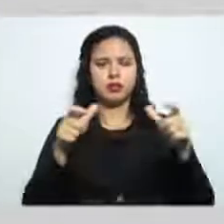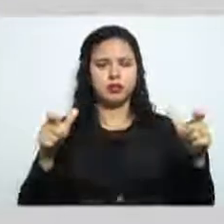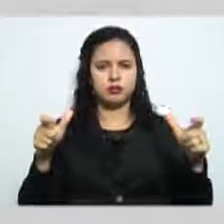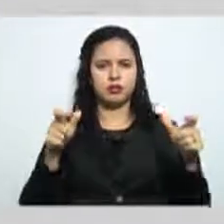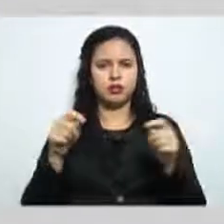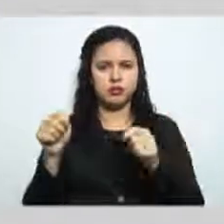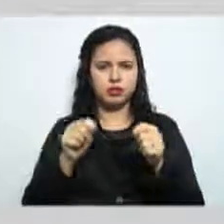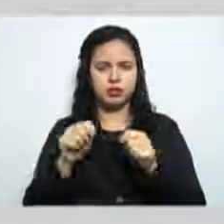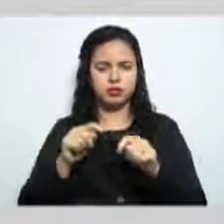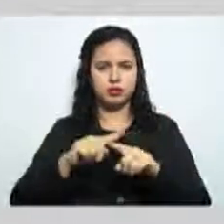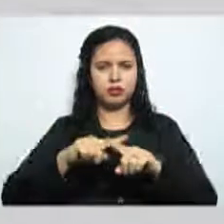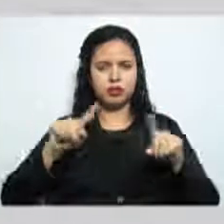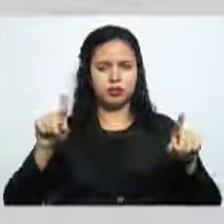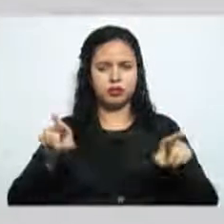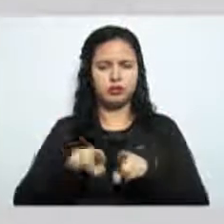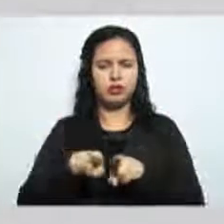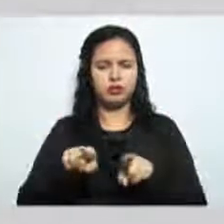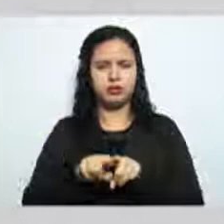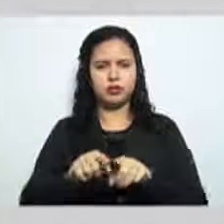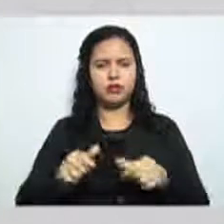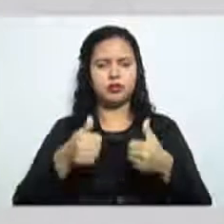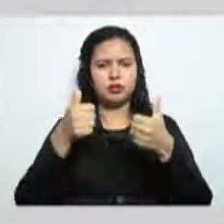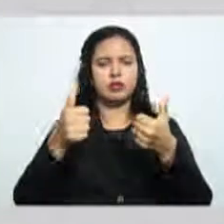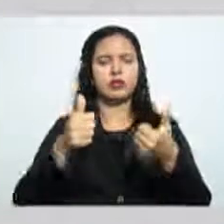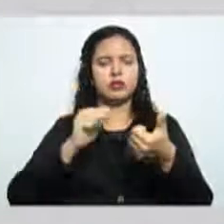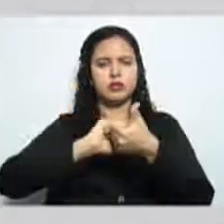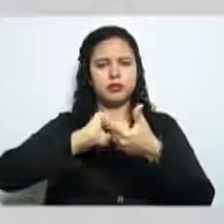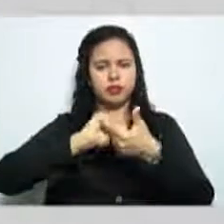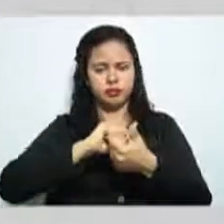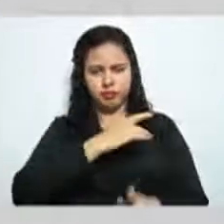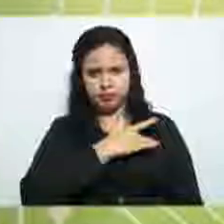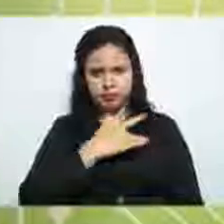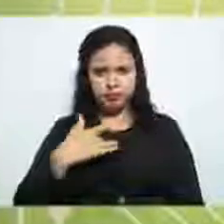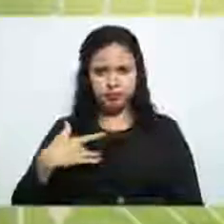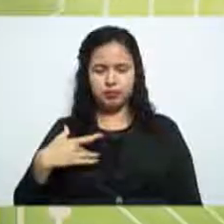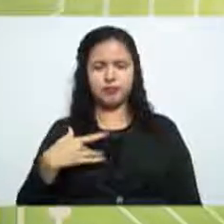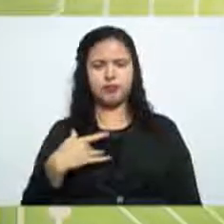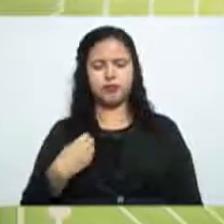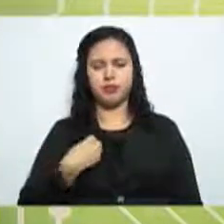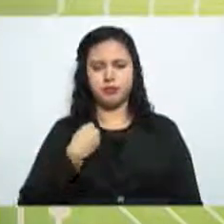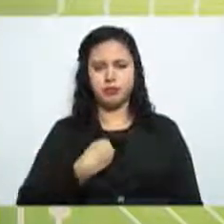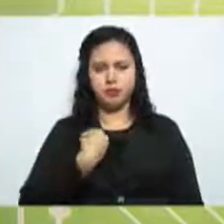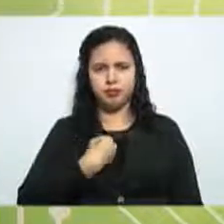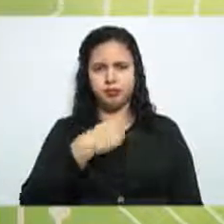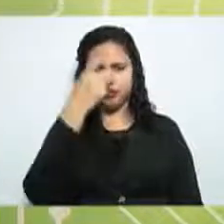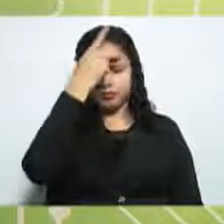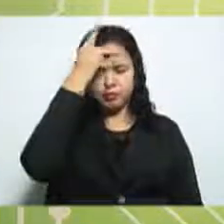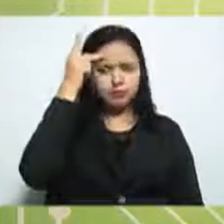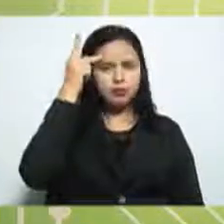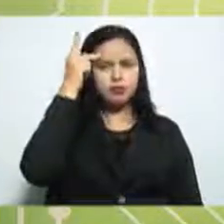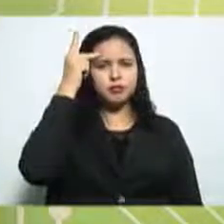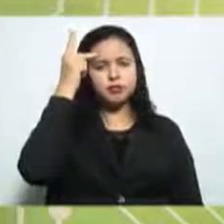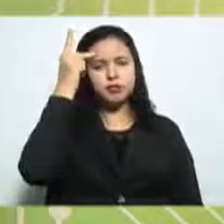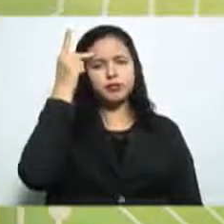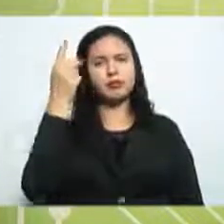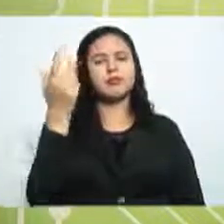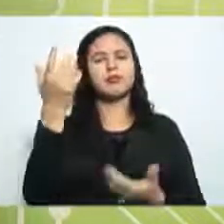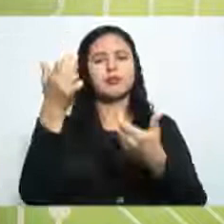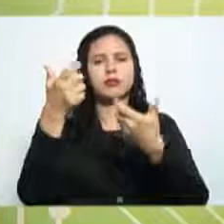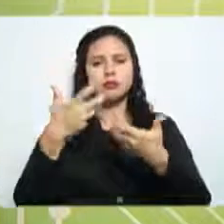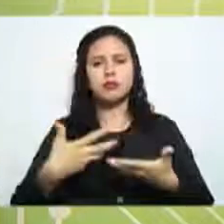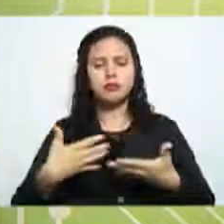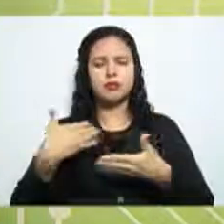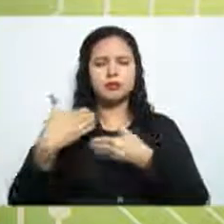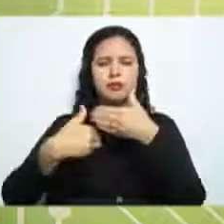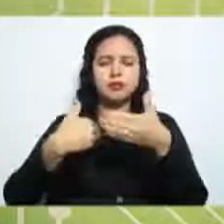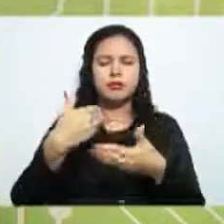econômico, mas também melhore a qualidade de vida das pessoas. Quando a gente fala de desenvolvimento econômico regional, a gente tem que